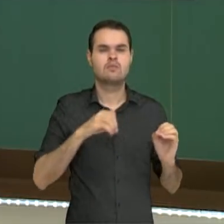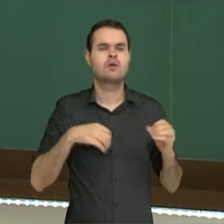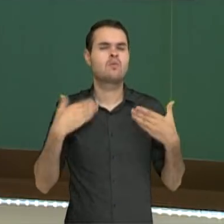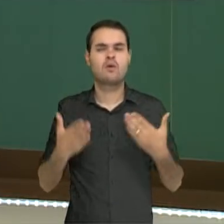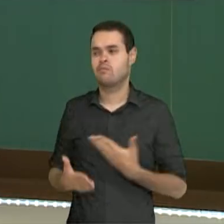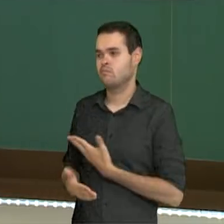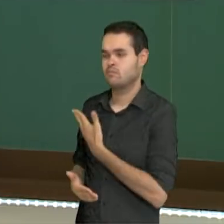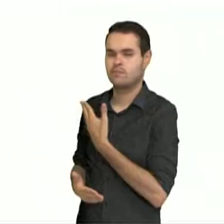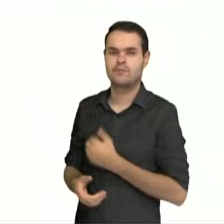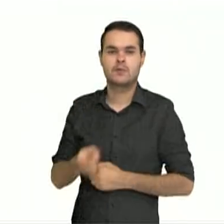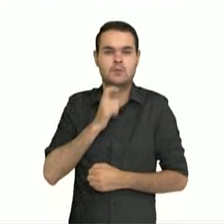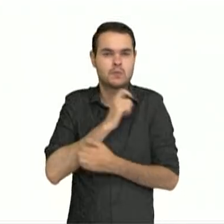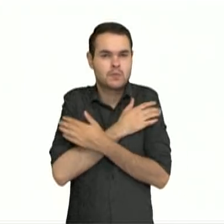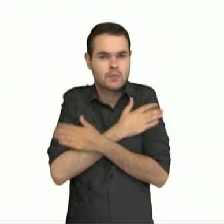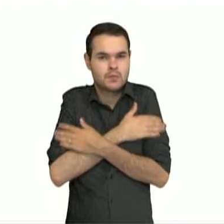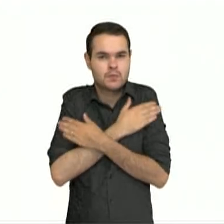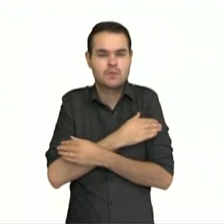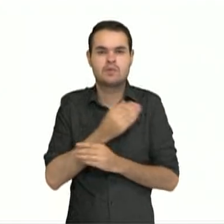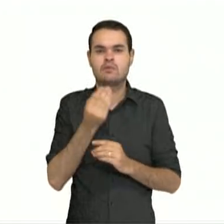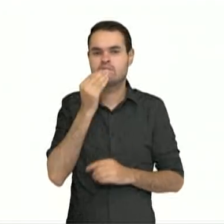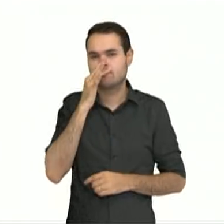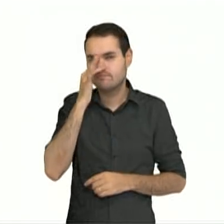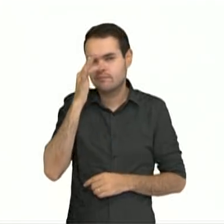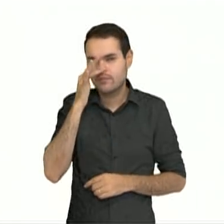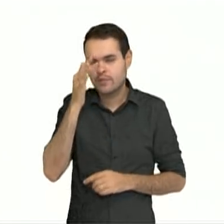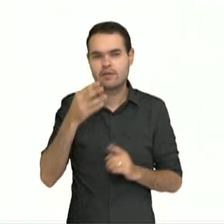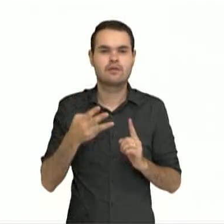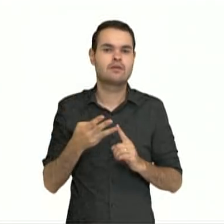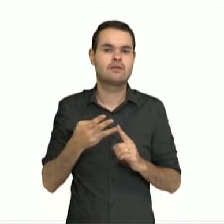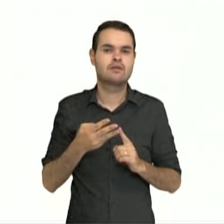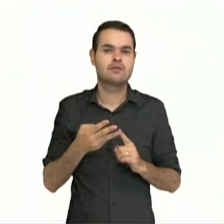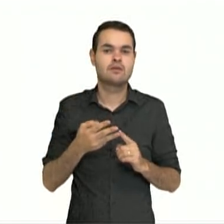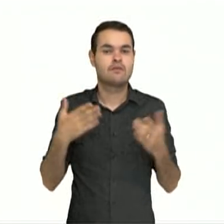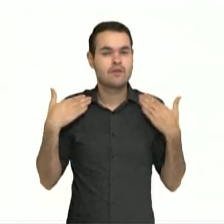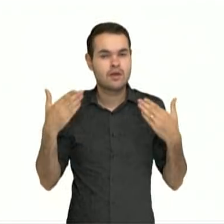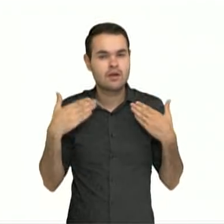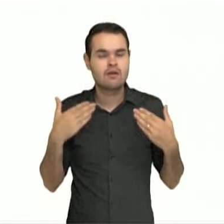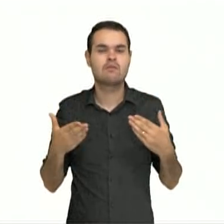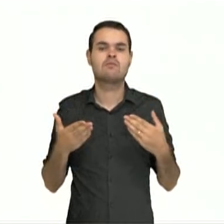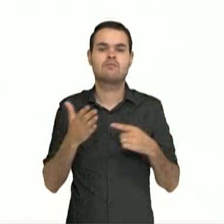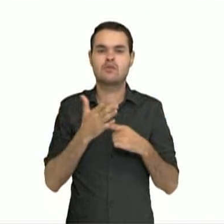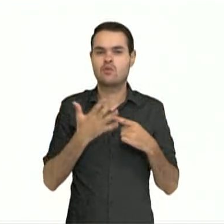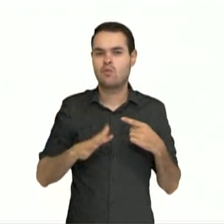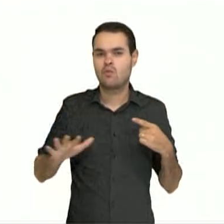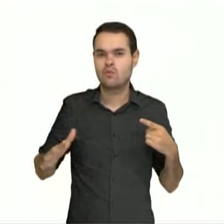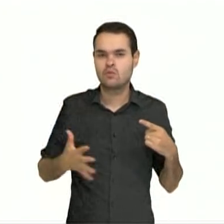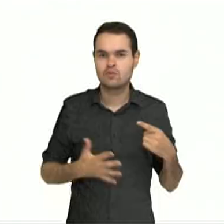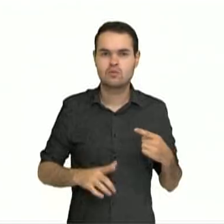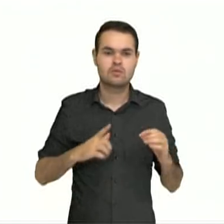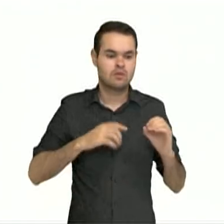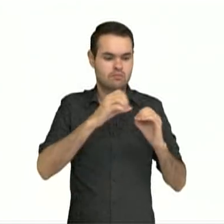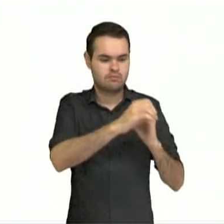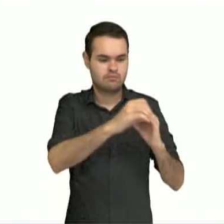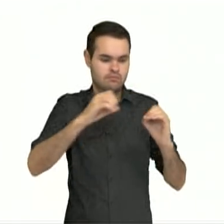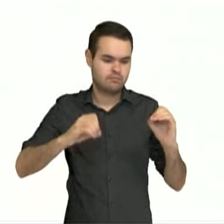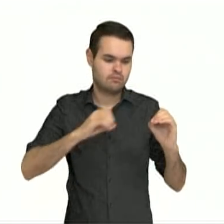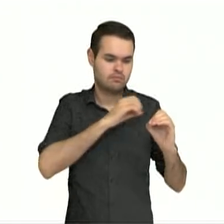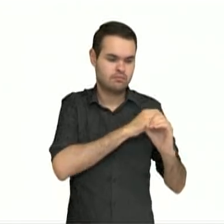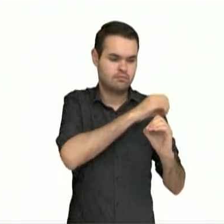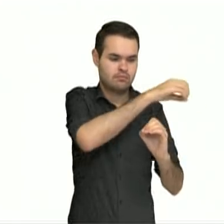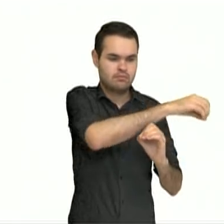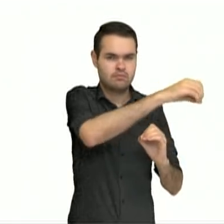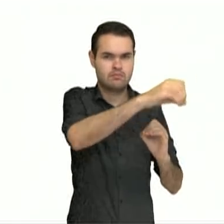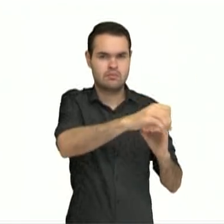ano? Inverno, primavera, verão e outono. Numa sequência, conforme